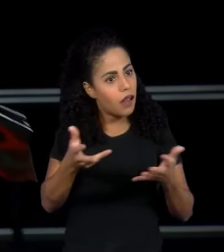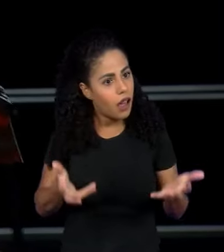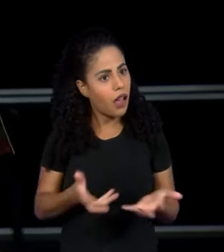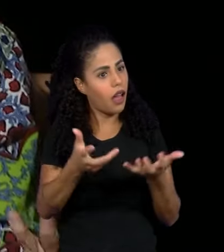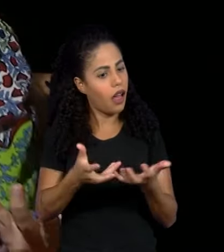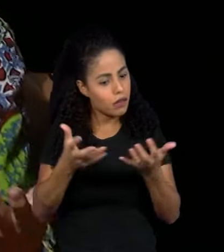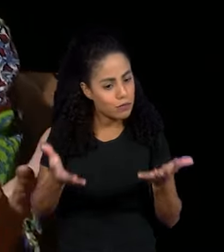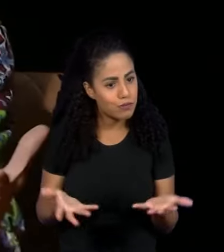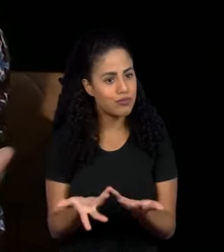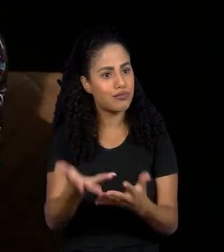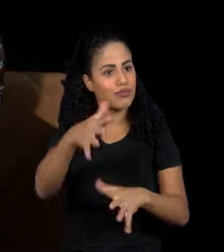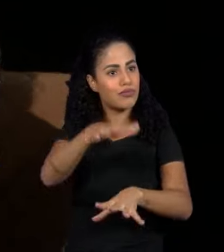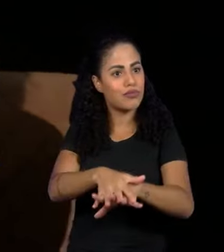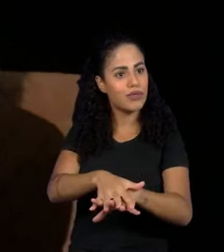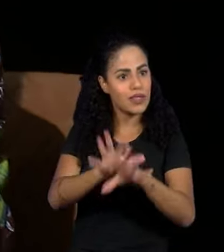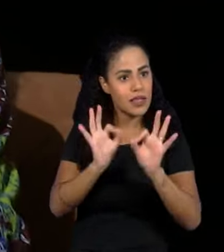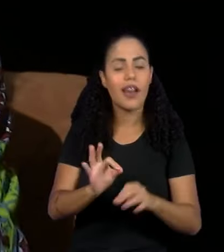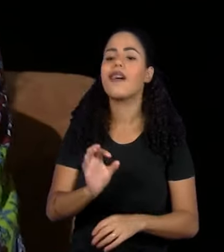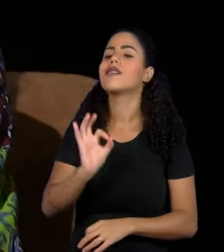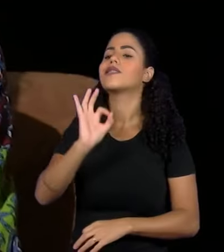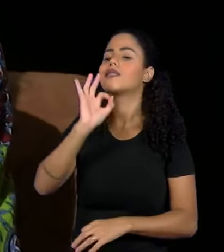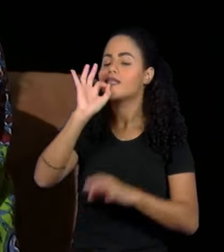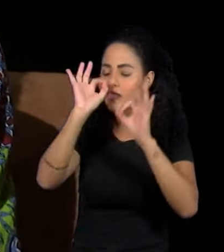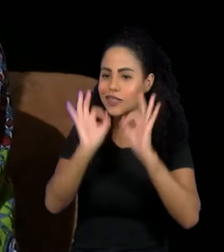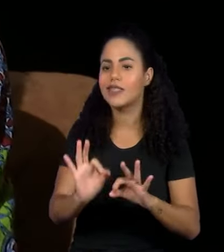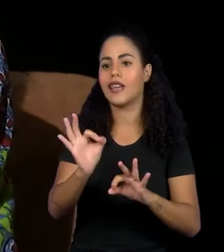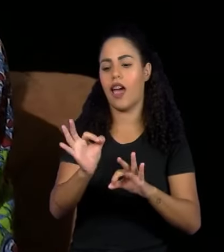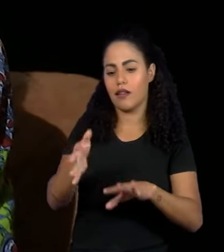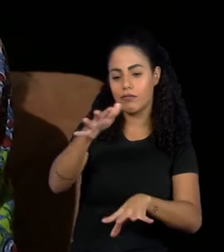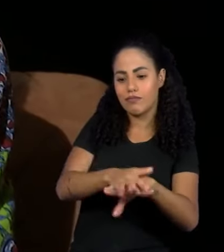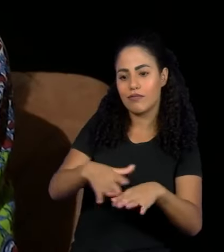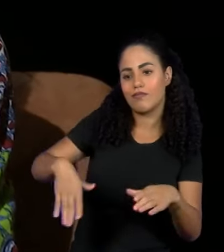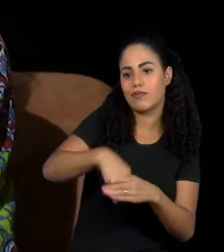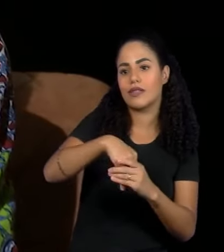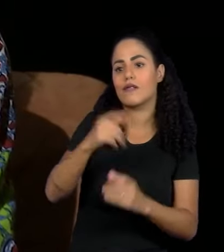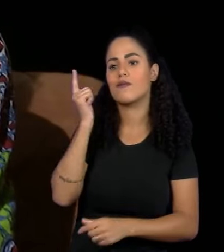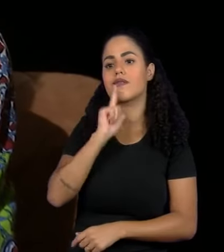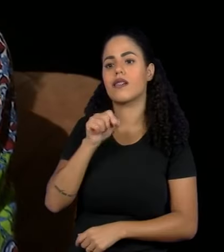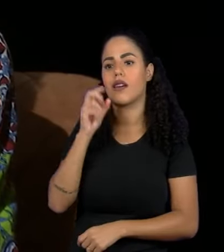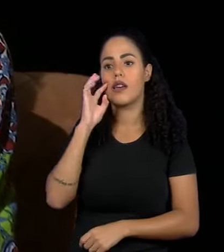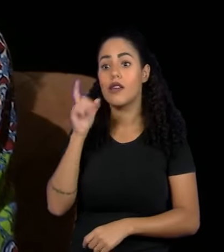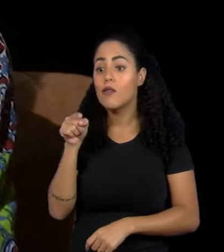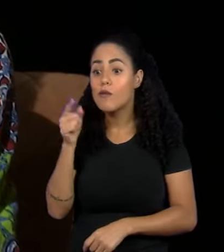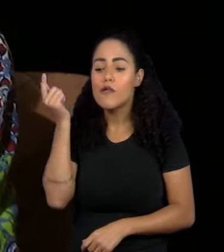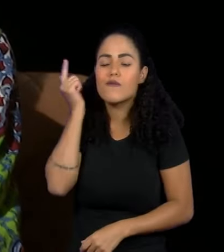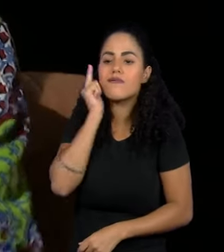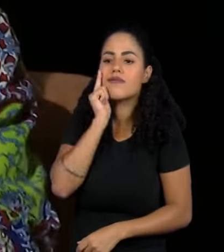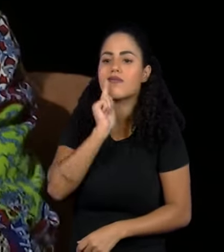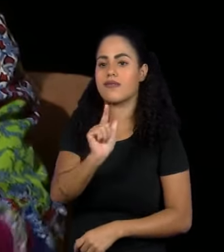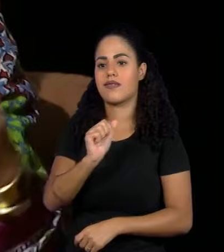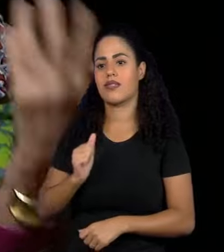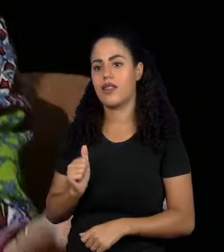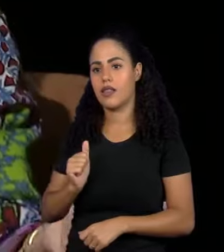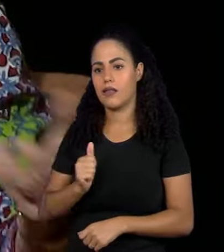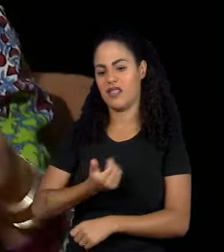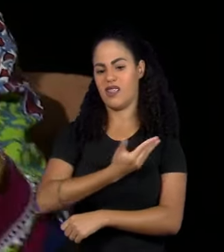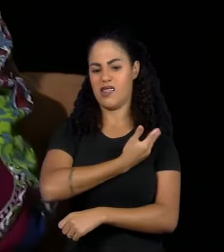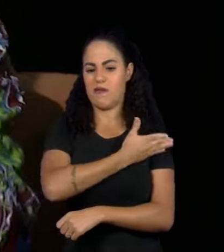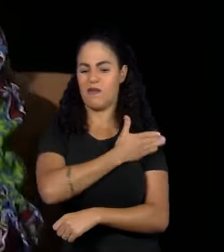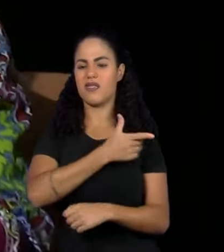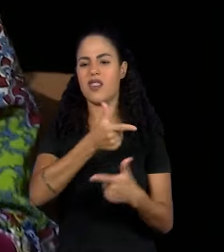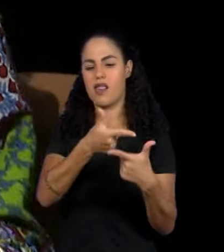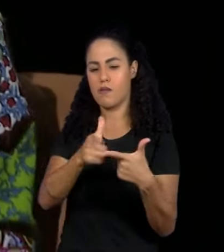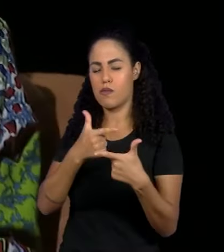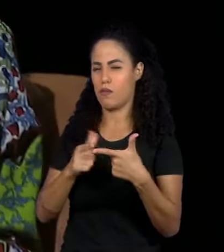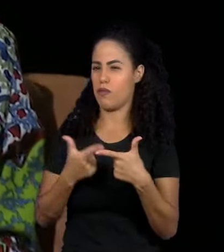né? Ela me inseriu exatamente naquele ambiente onde ela viu que eu poderia entrar, não fosse o preconceito, o problema,